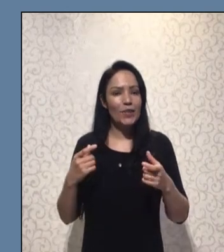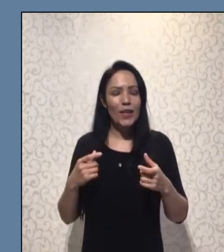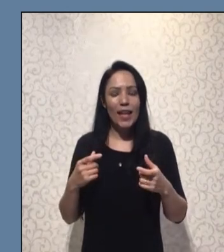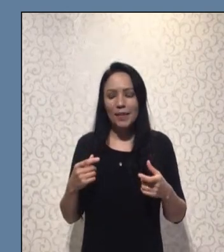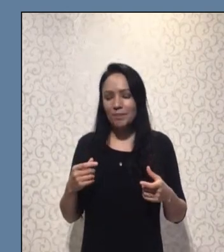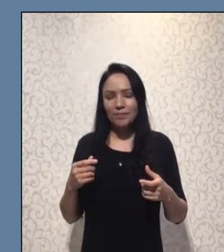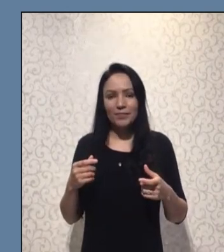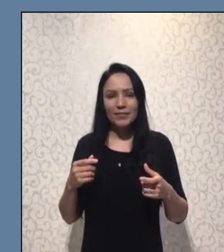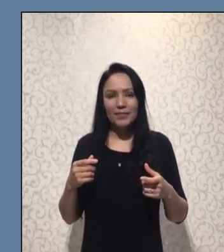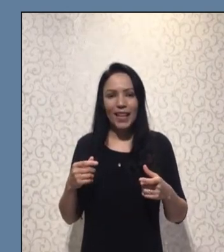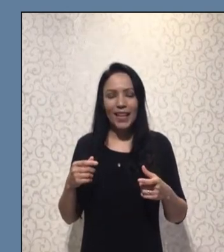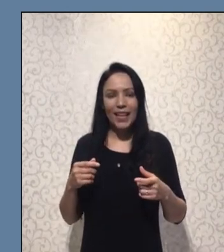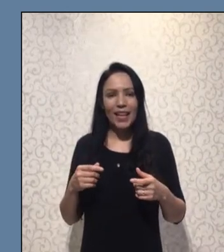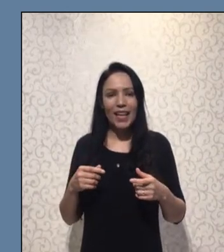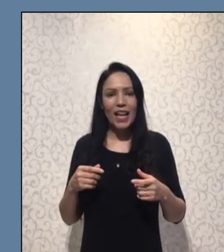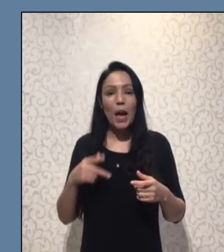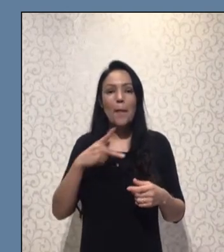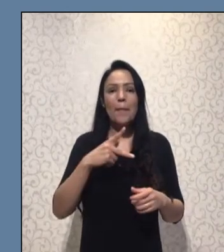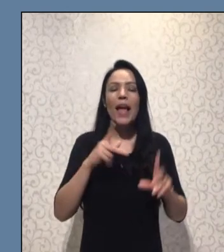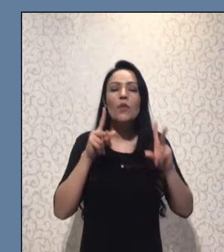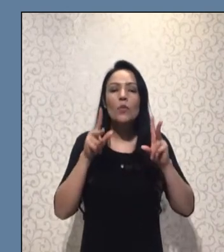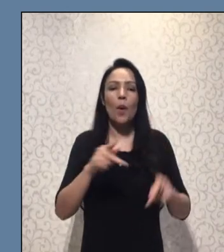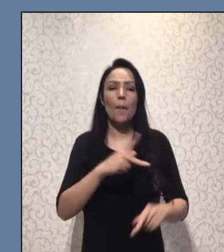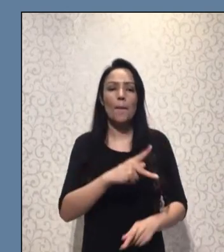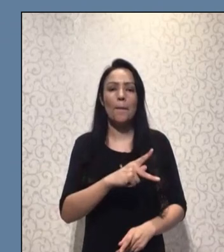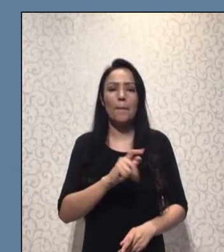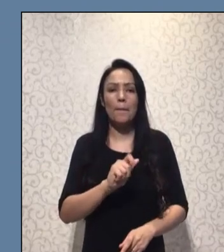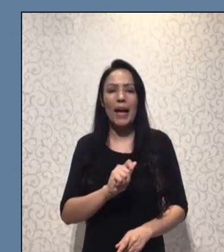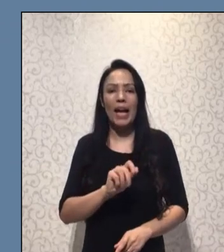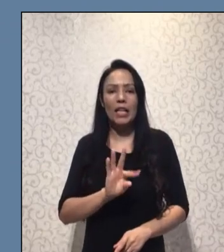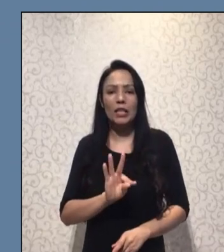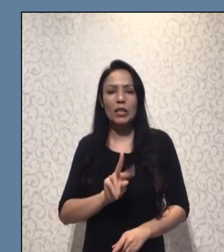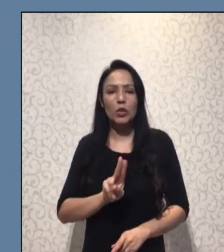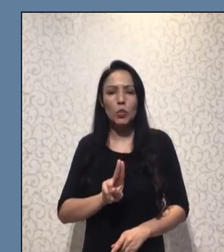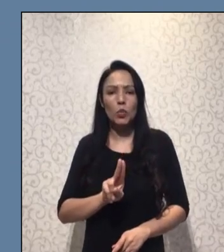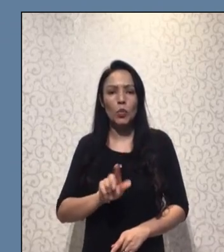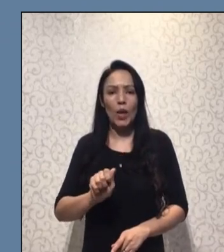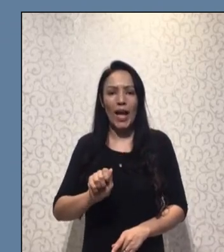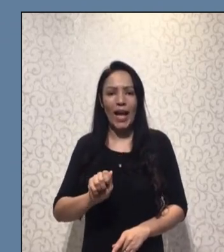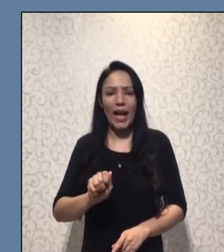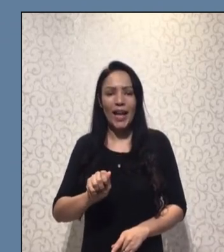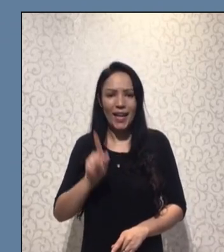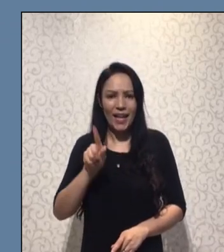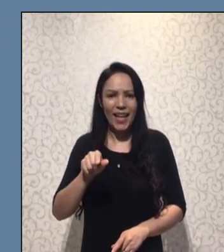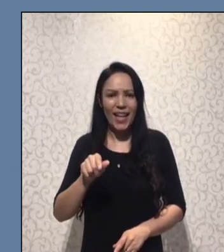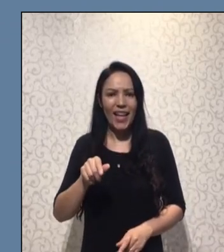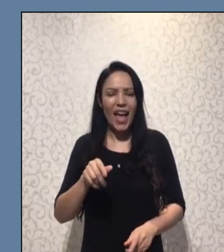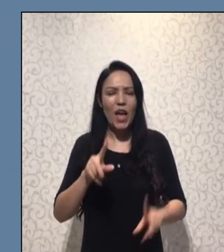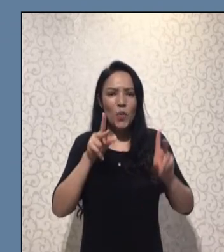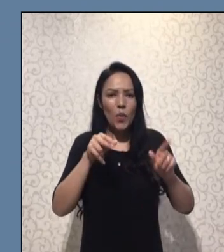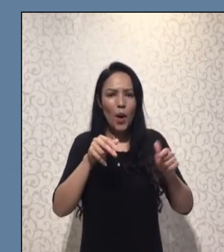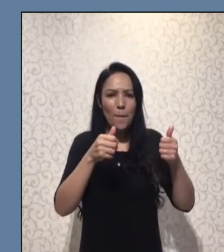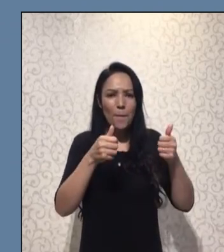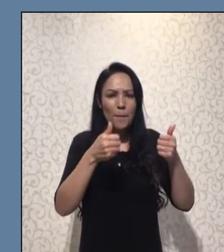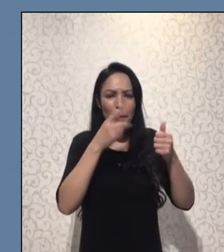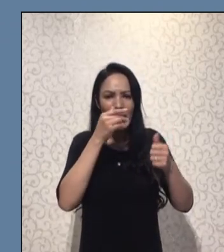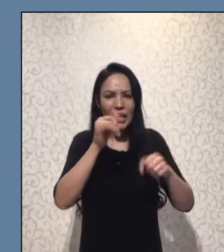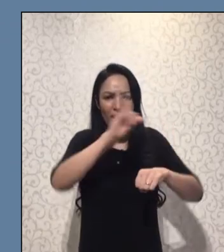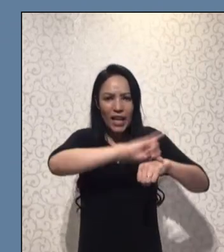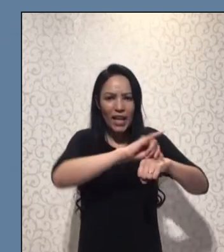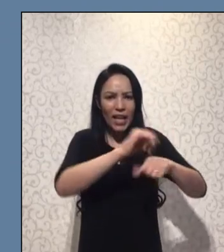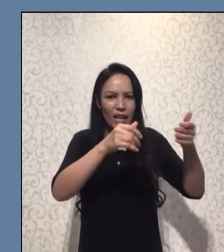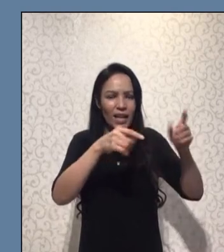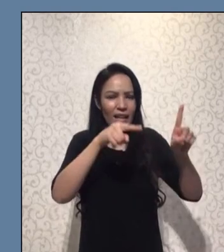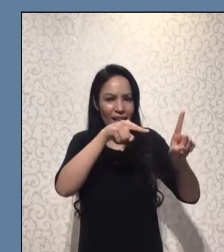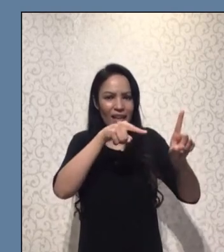São um patuás. Patuás. Aqueles patuás, um patuás. Com as imagens da família dela. Eu expus aquele trabalho em